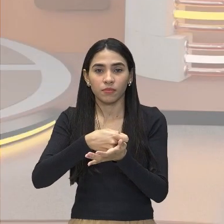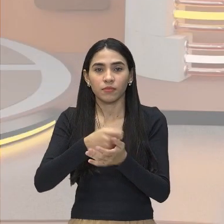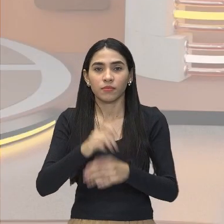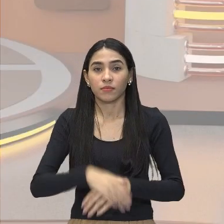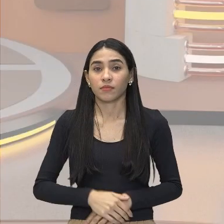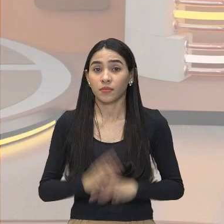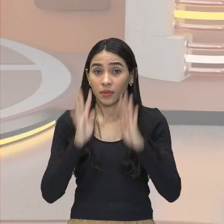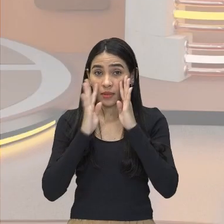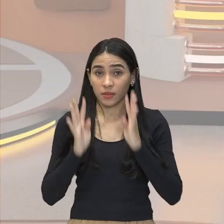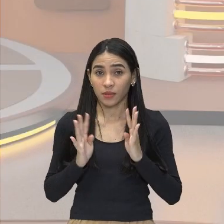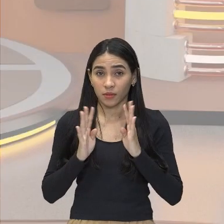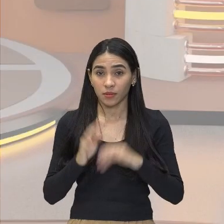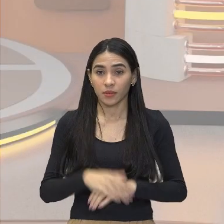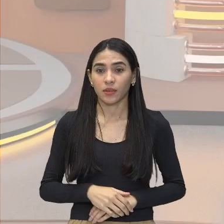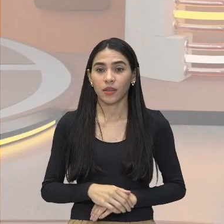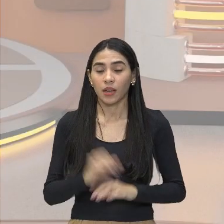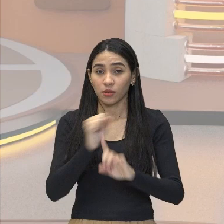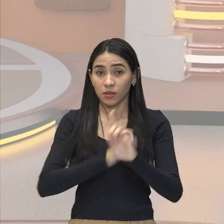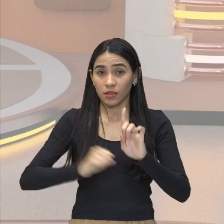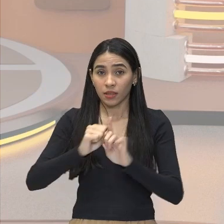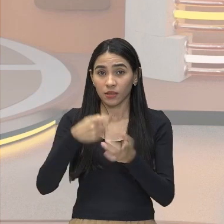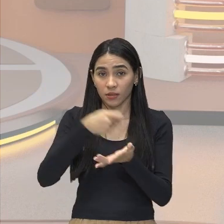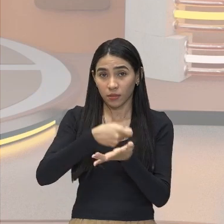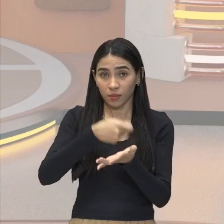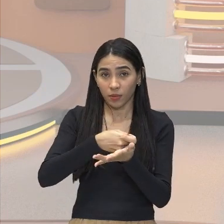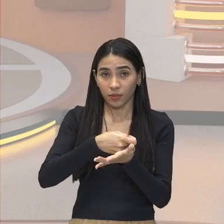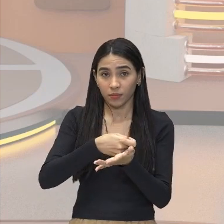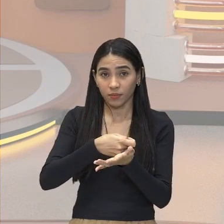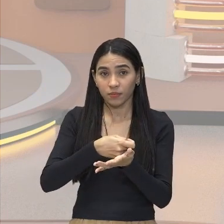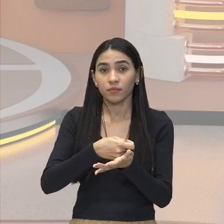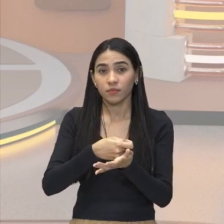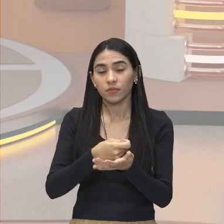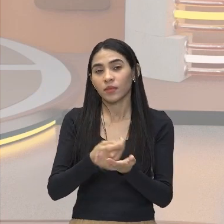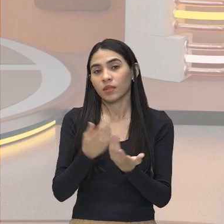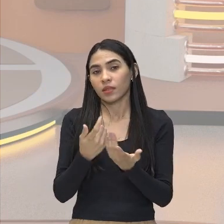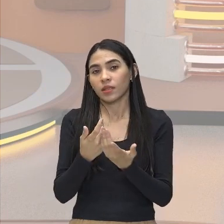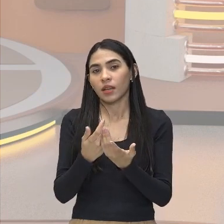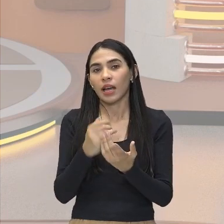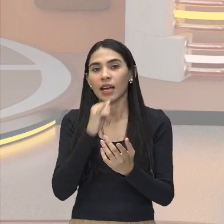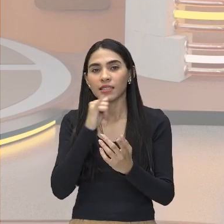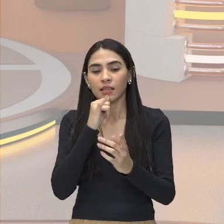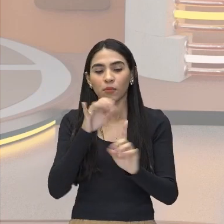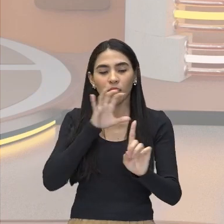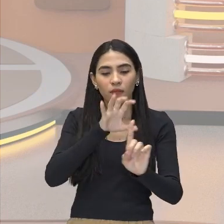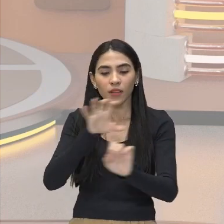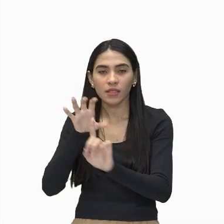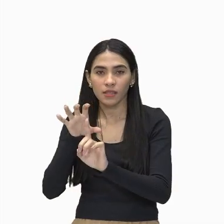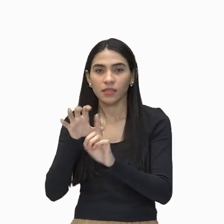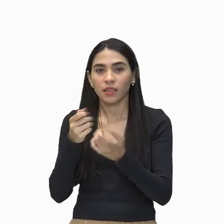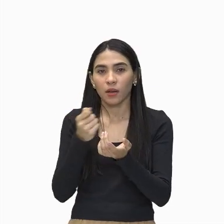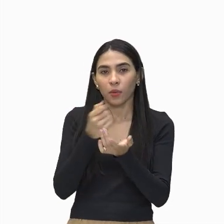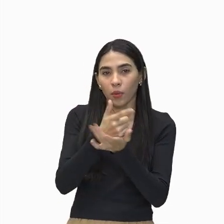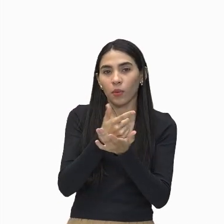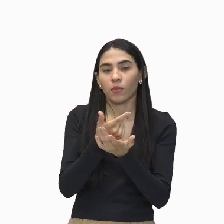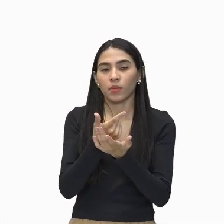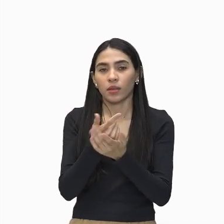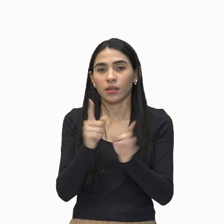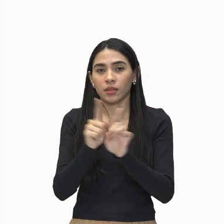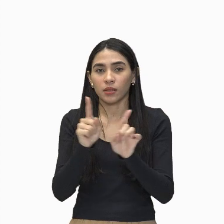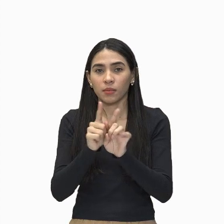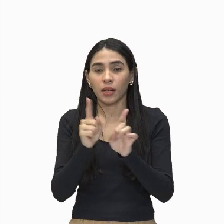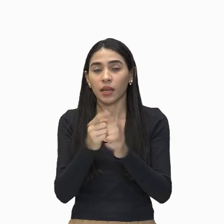Presta atenção que a sociedade impõe isso, né? Ele é definido por aquilo que ele compra, por aquilo que